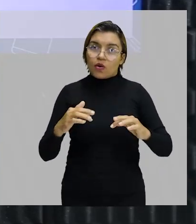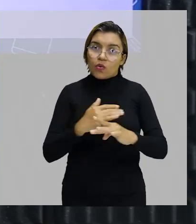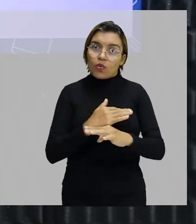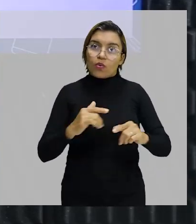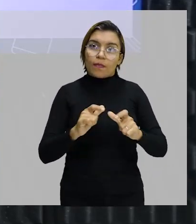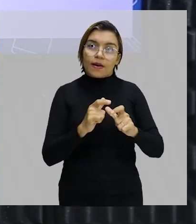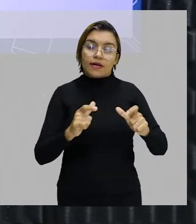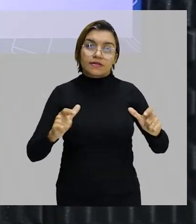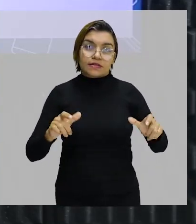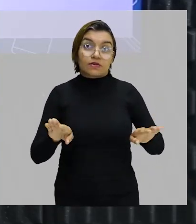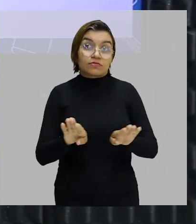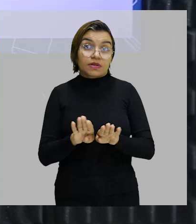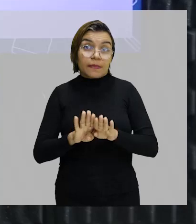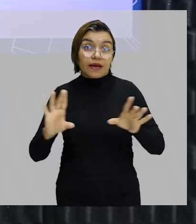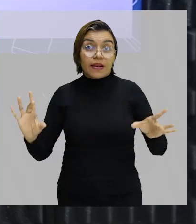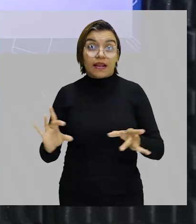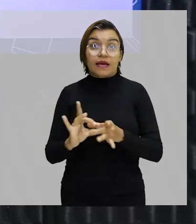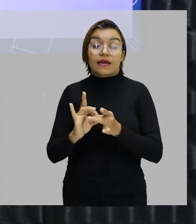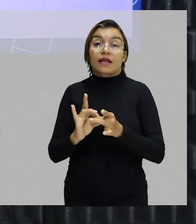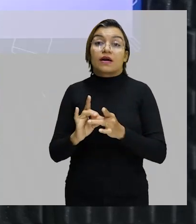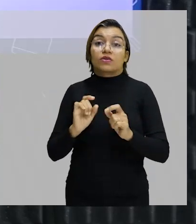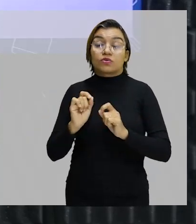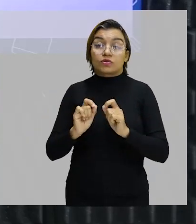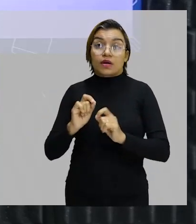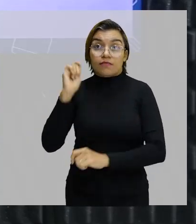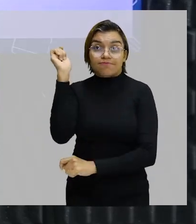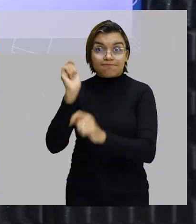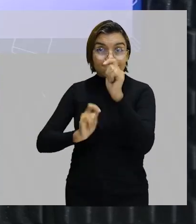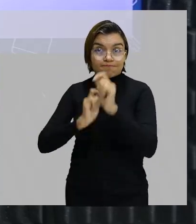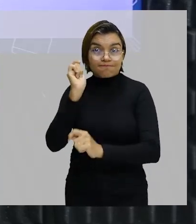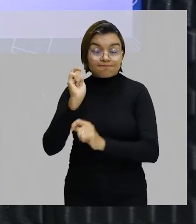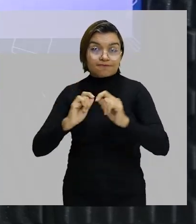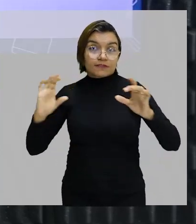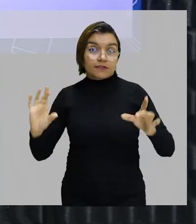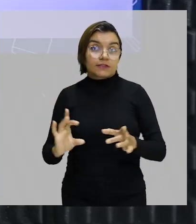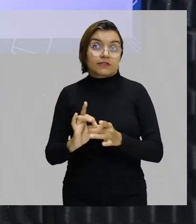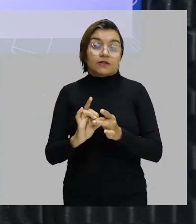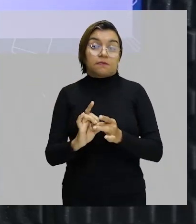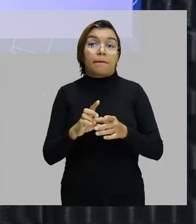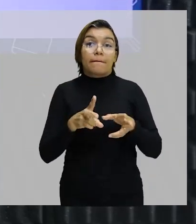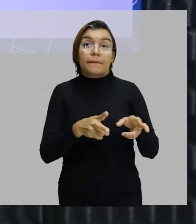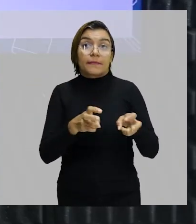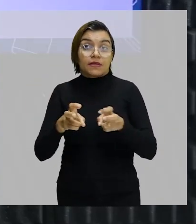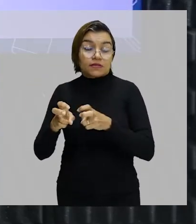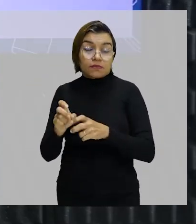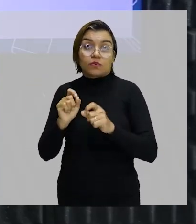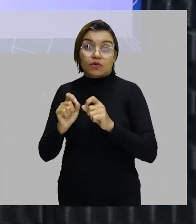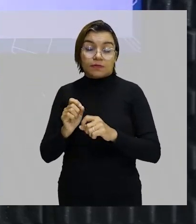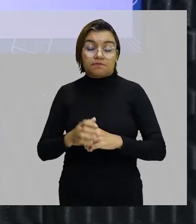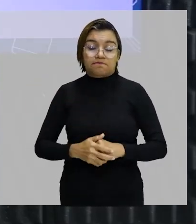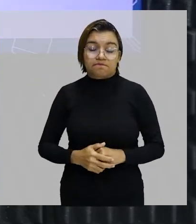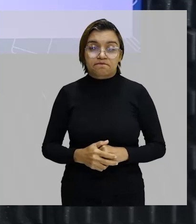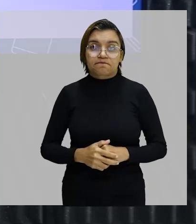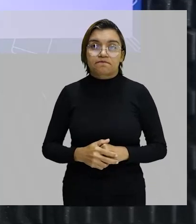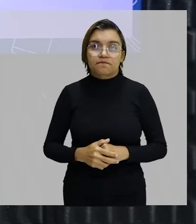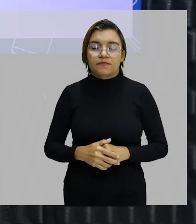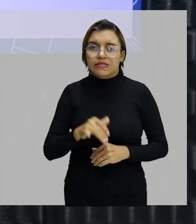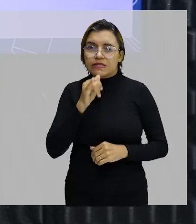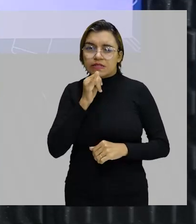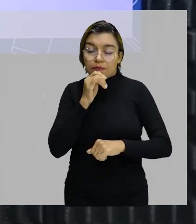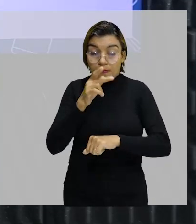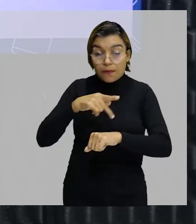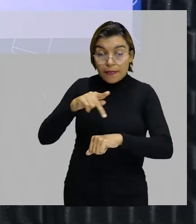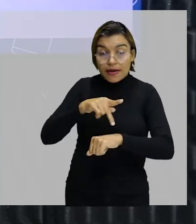outro processo, que é o processo da industrialização. O que é que nós vamos perceber no decorrer da história? Quando um país ele